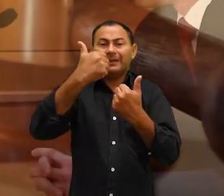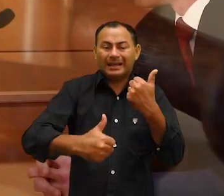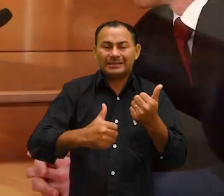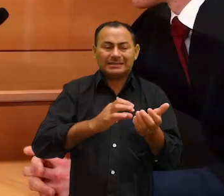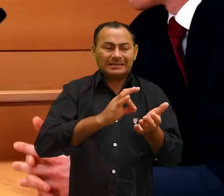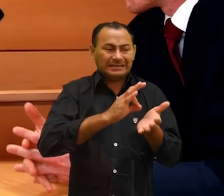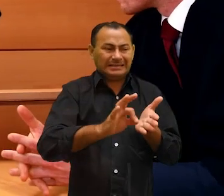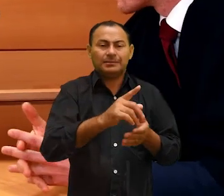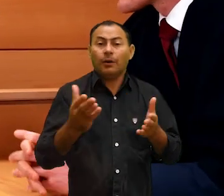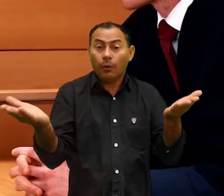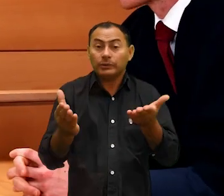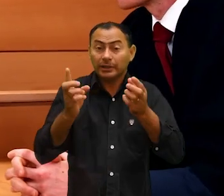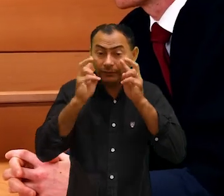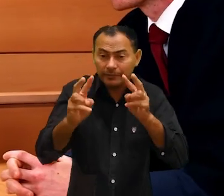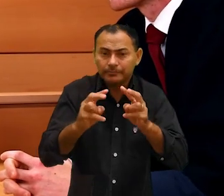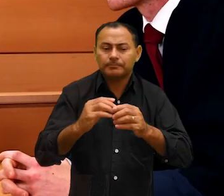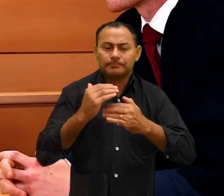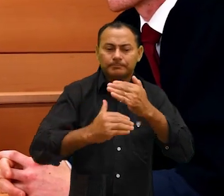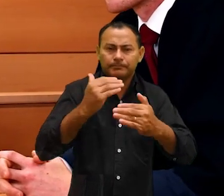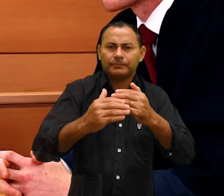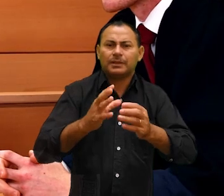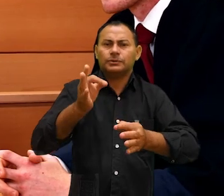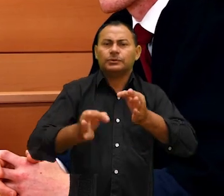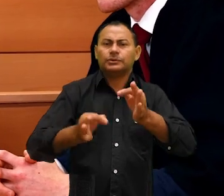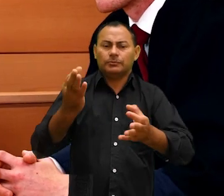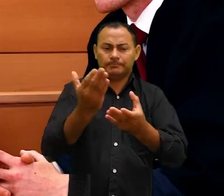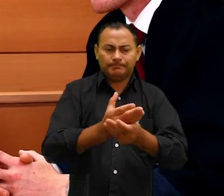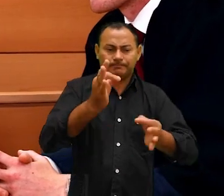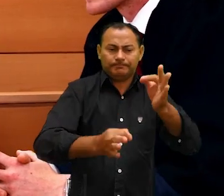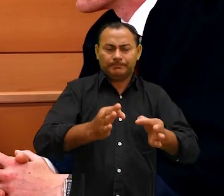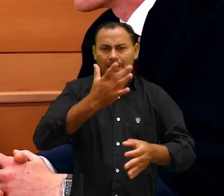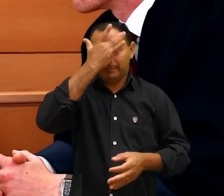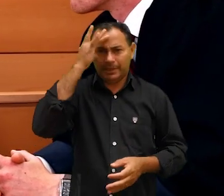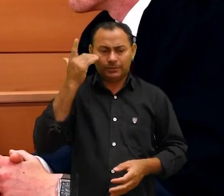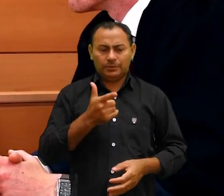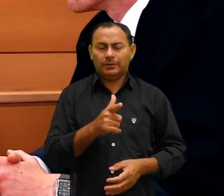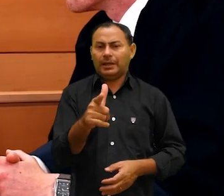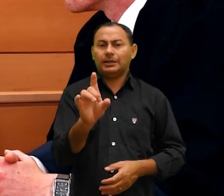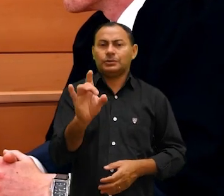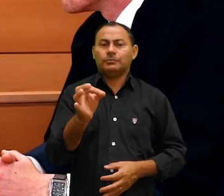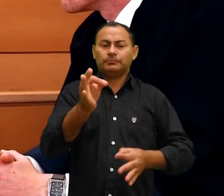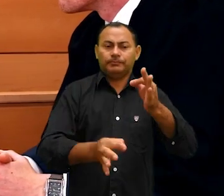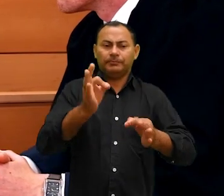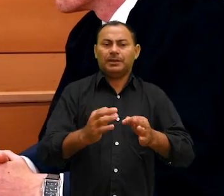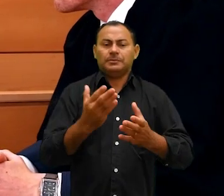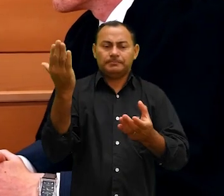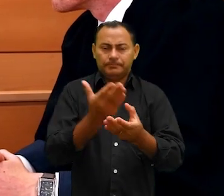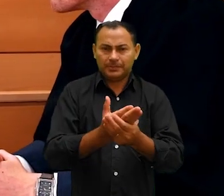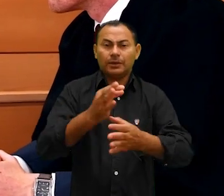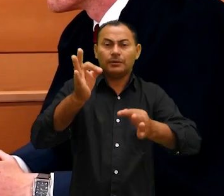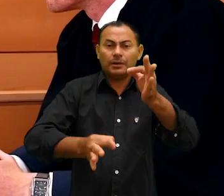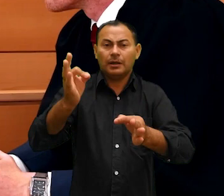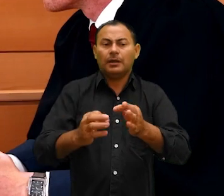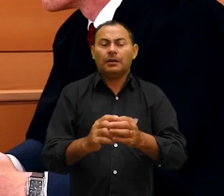vingança. É isso que vemos hoje com todos esses processos judiciais de pessoas que não querem apenas justiça. Esses